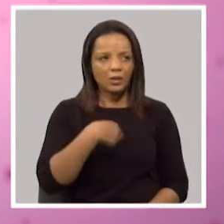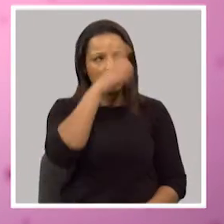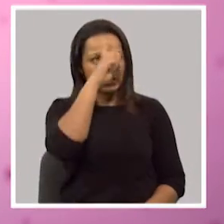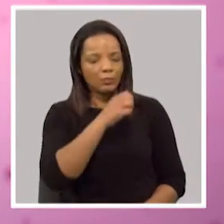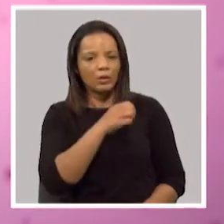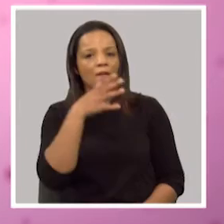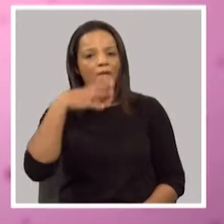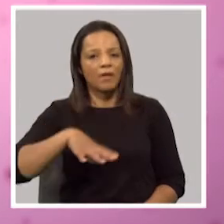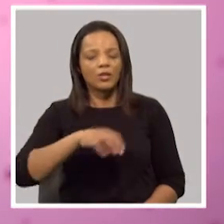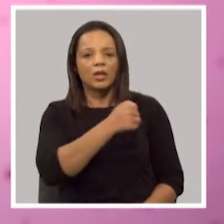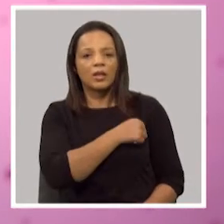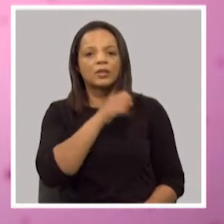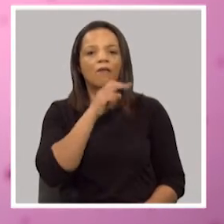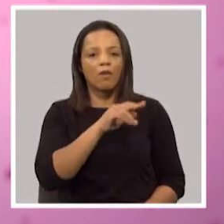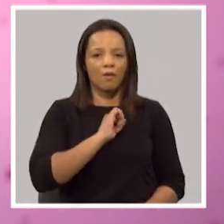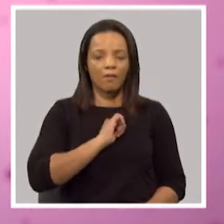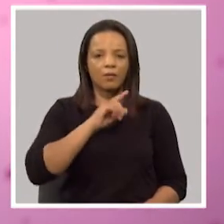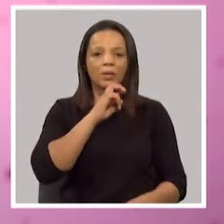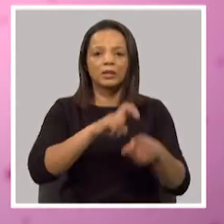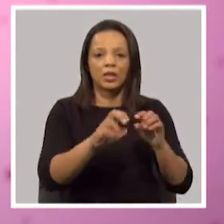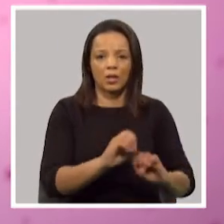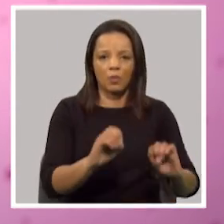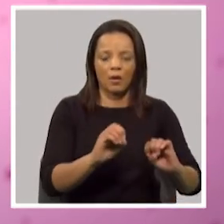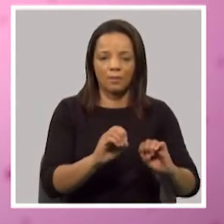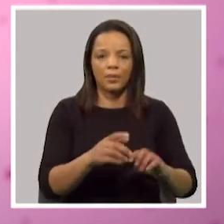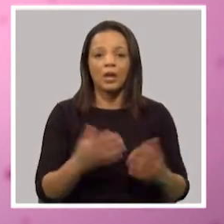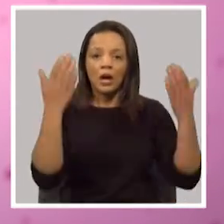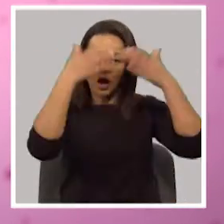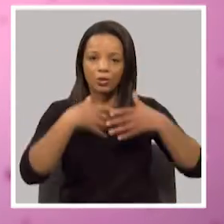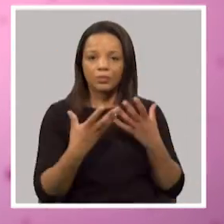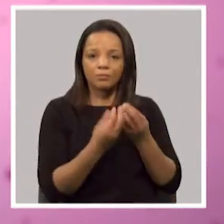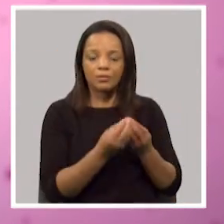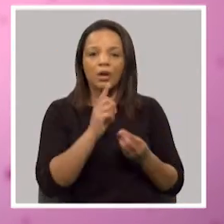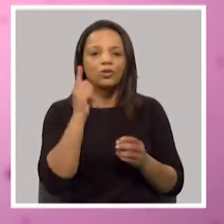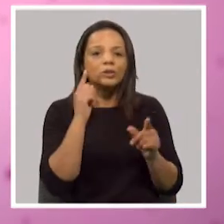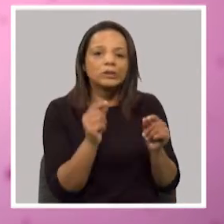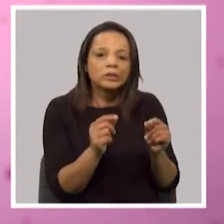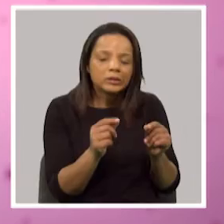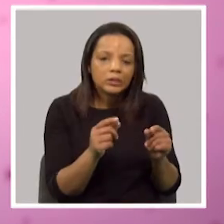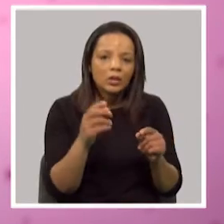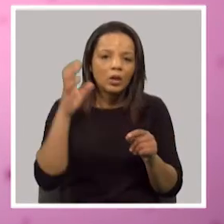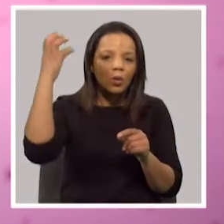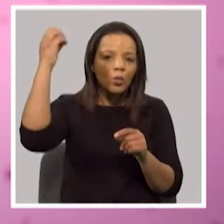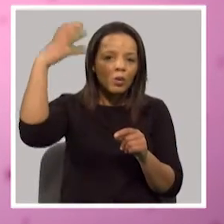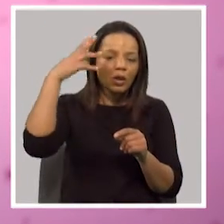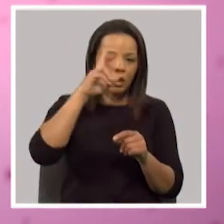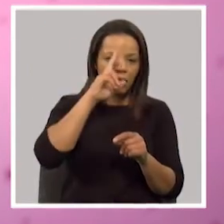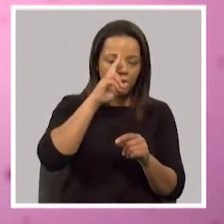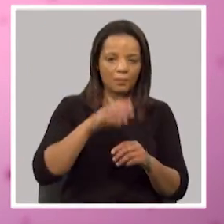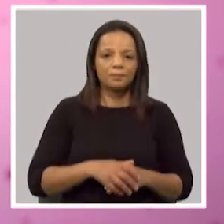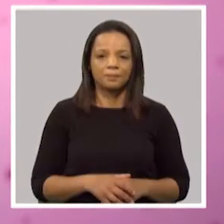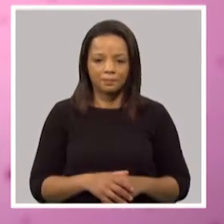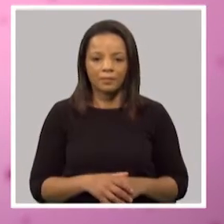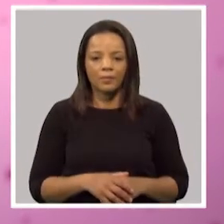das férias na casa da minha avó e de não termos eletricidade. A única companhia à noite era uma telefonia à luz de um candeeiro a petróleo.